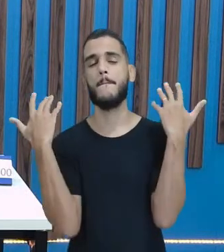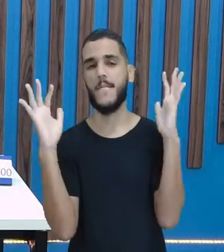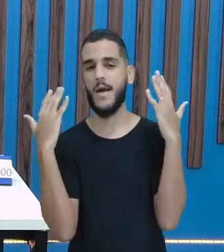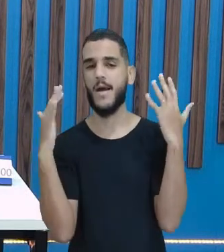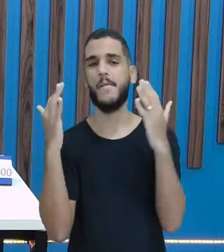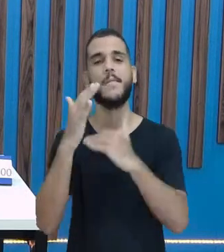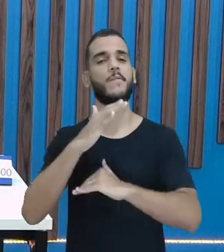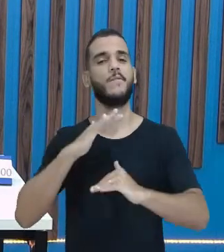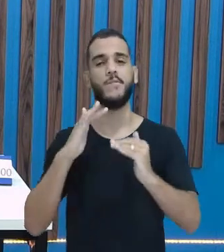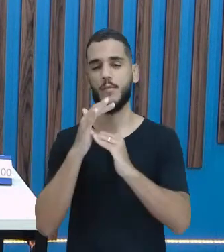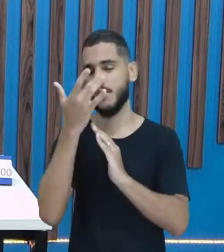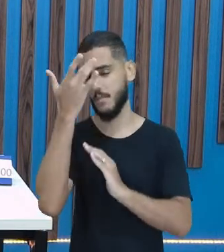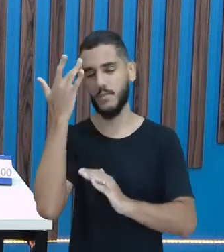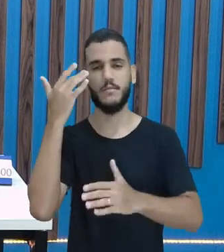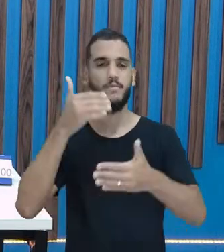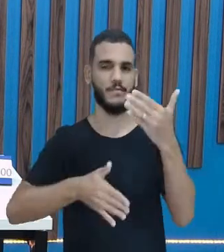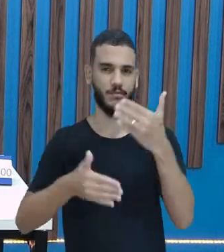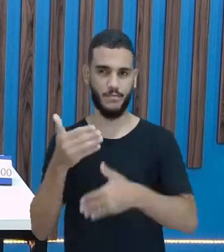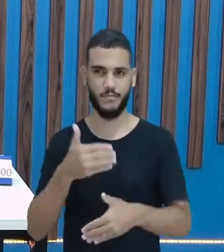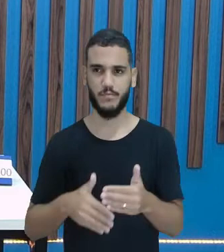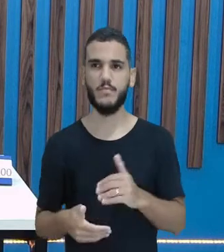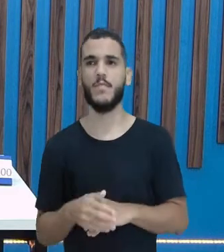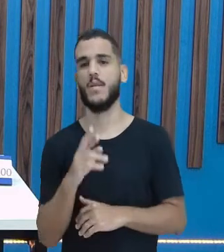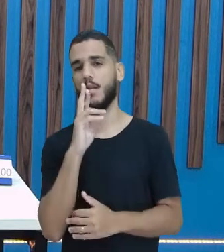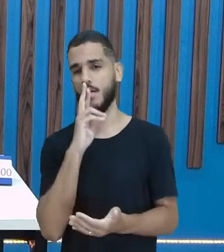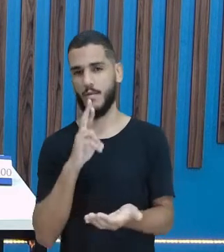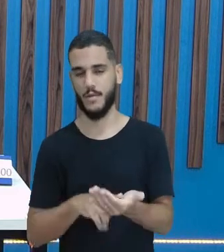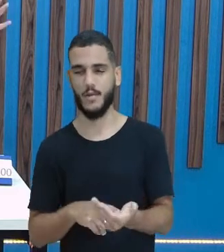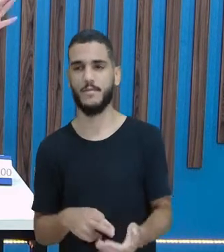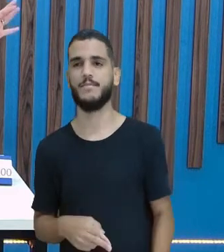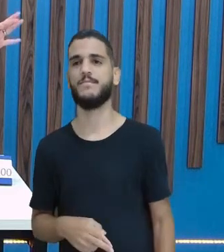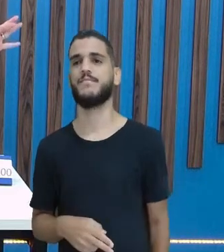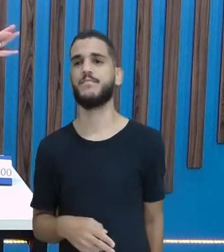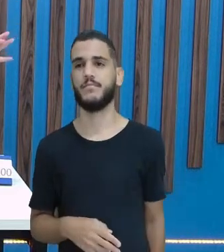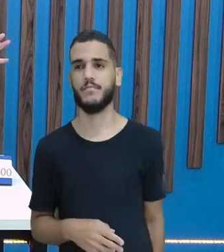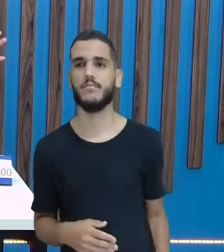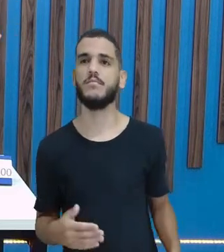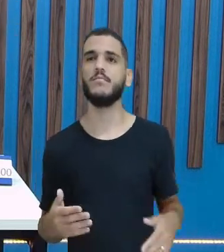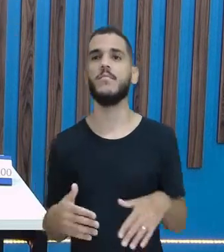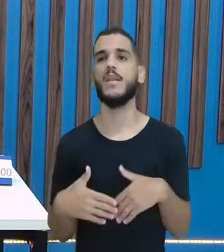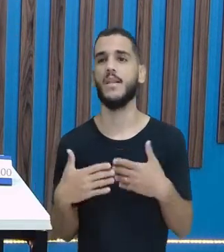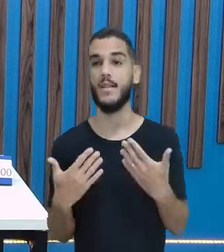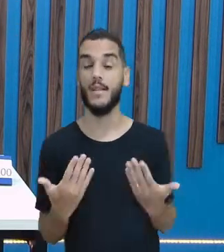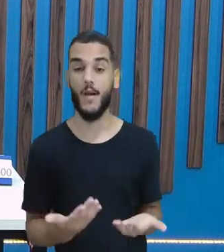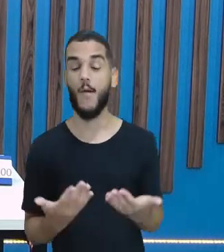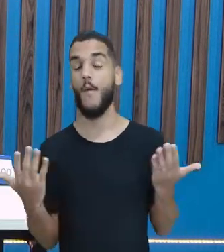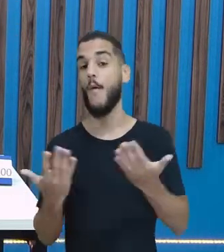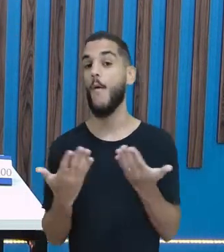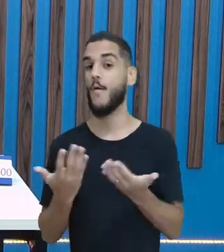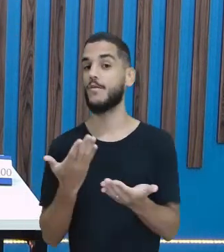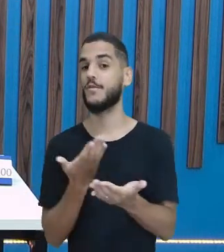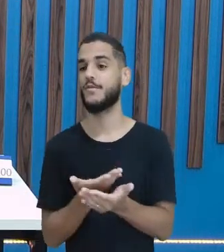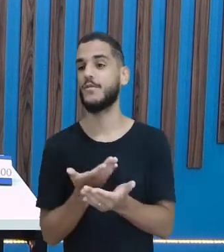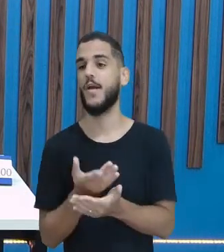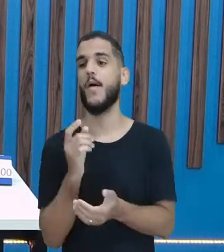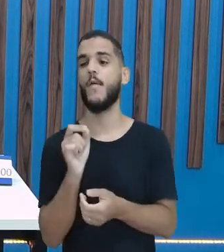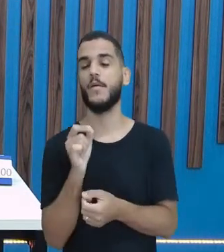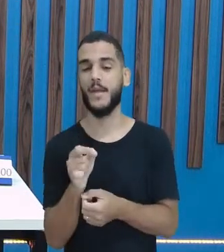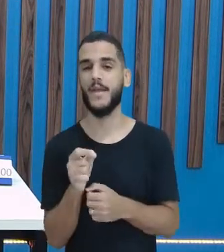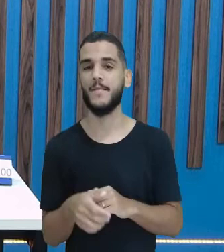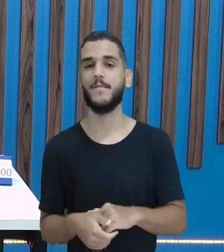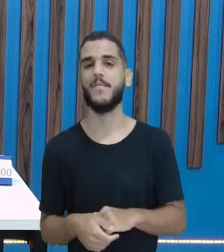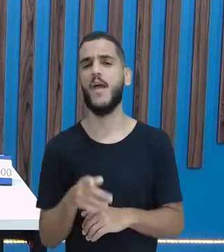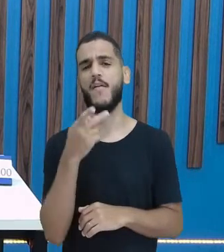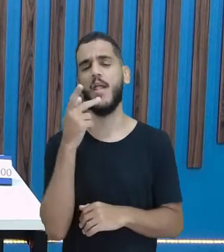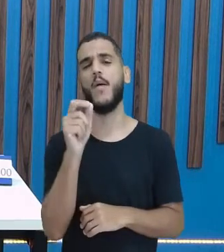para todos vocês que participaram desse resultado. O que, que a gente vai explorar na aula de hoje? A aula de hoje vai falar